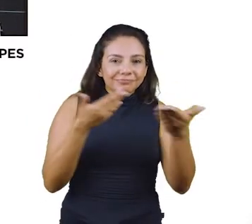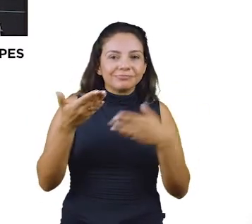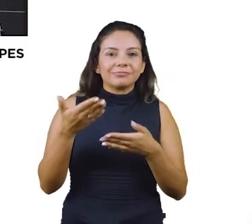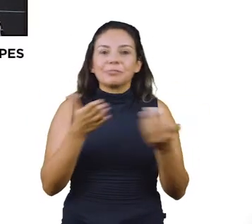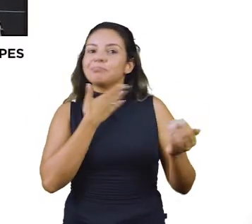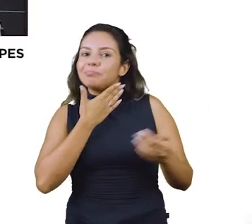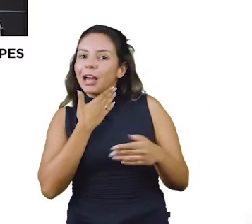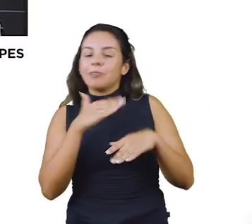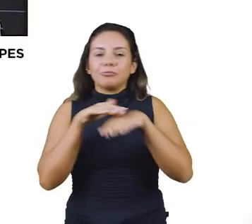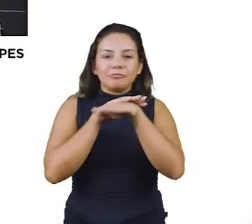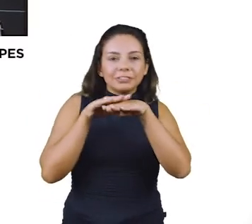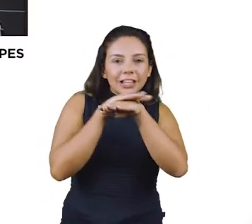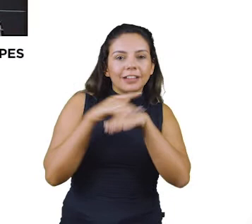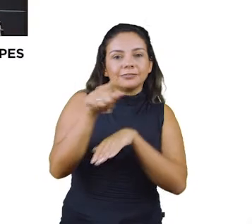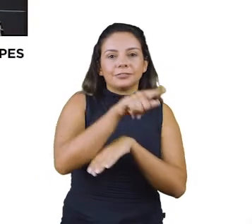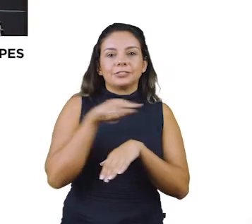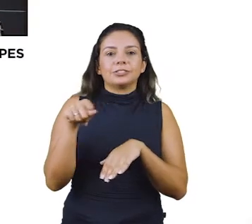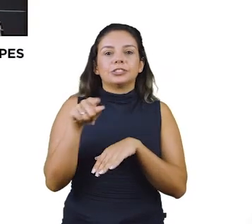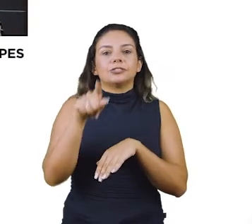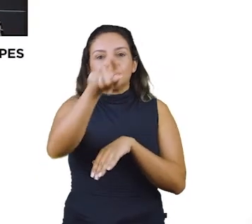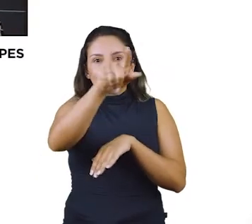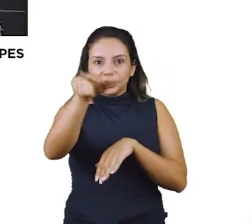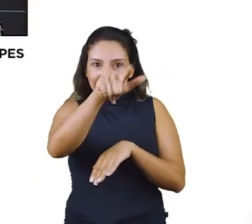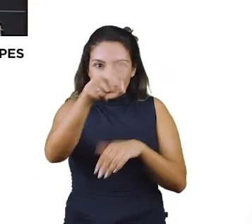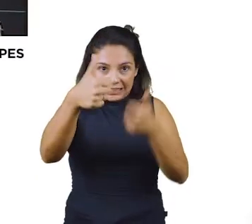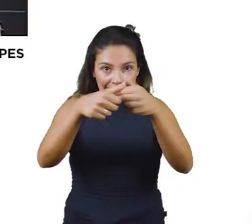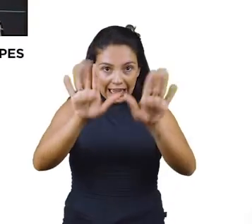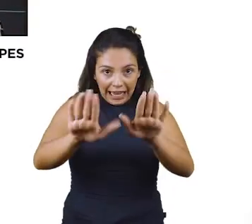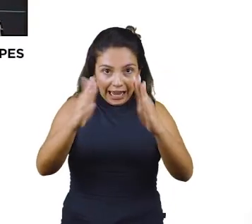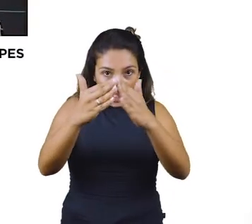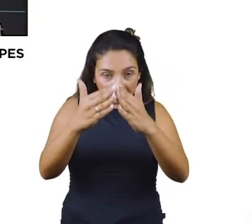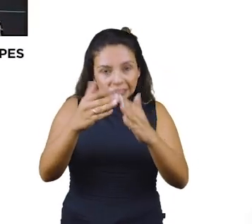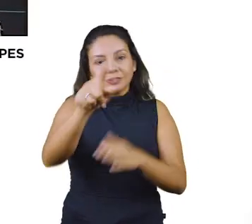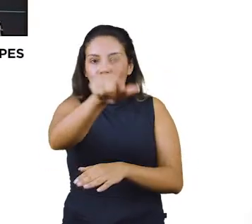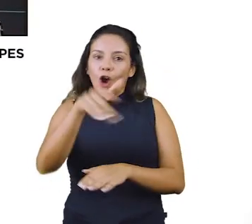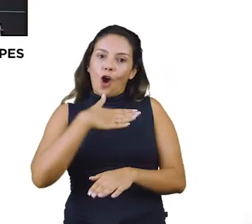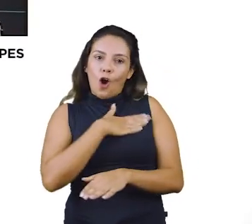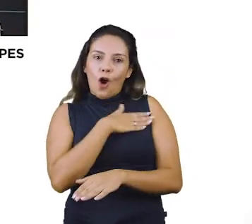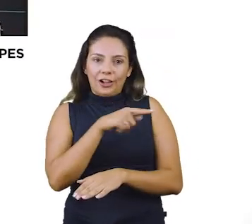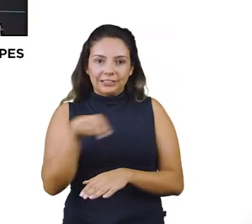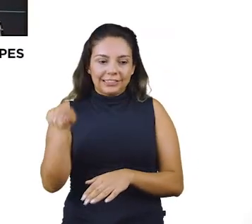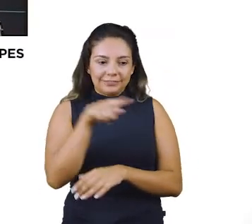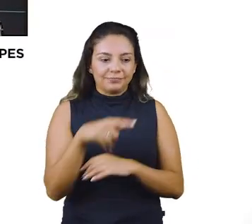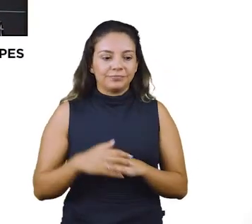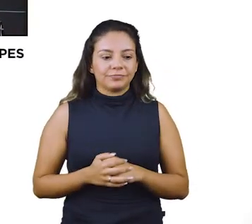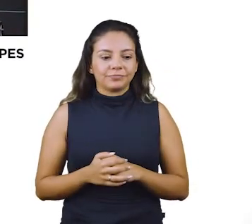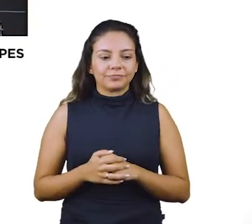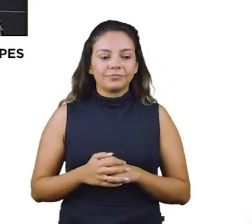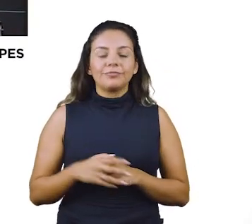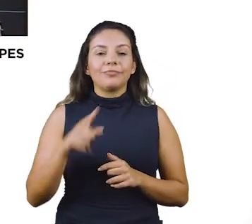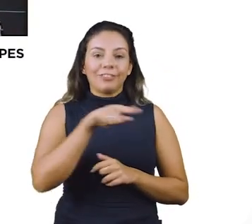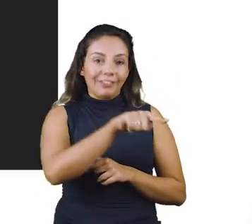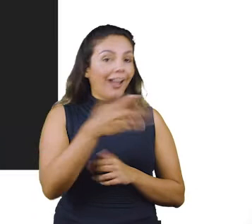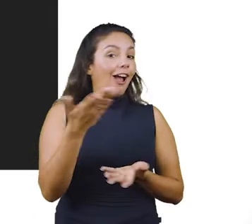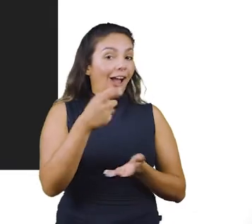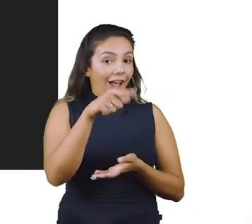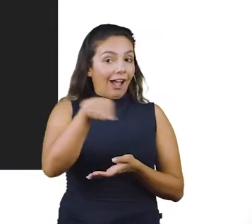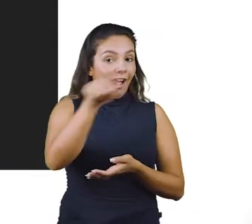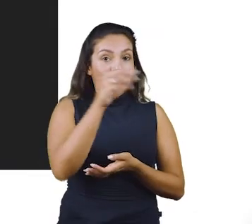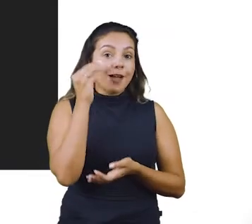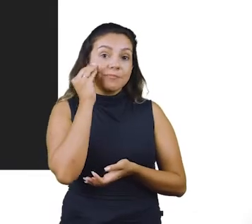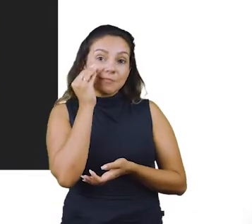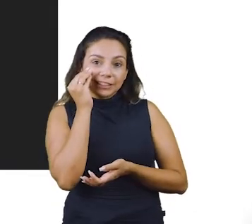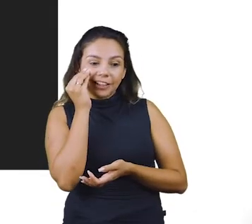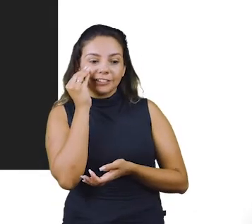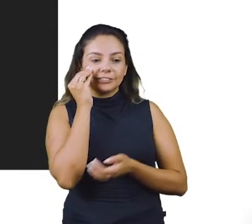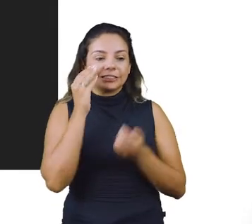estejam em casa, se cuidando, gostem bastante. Isso aí, agora você está experimentando o outro lado, né? E a